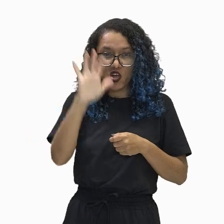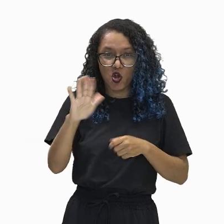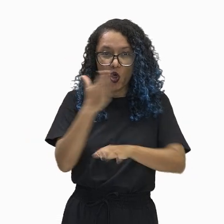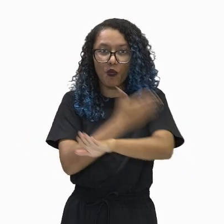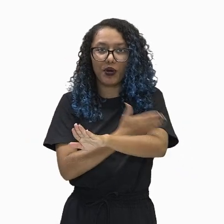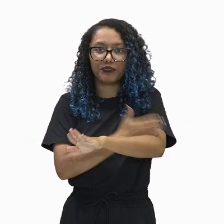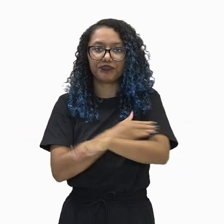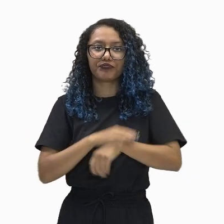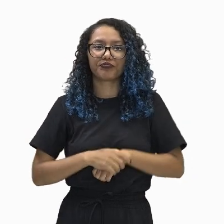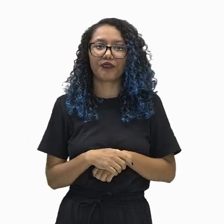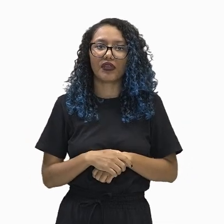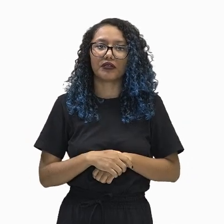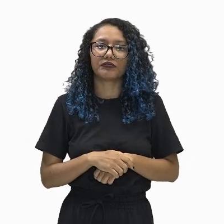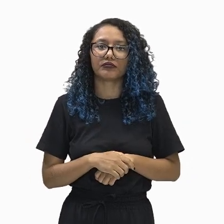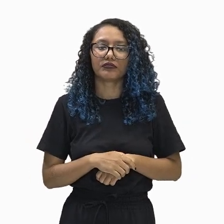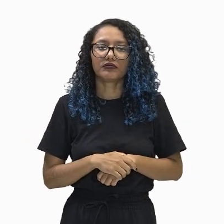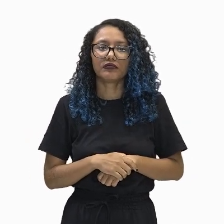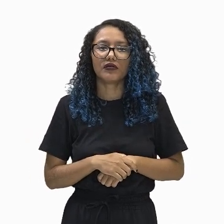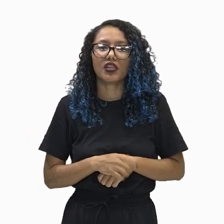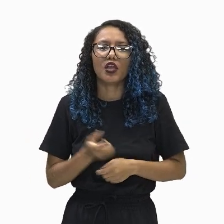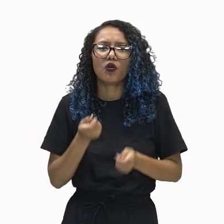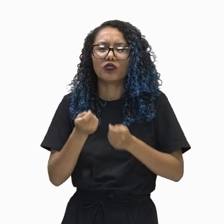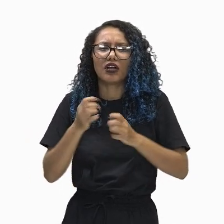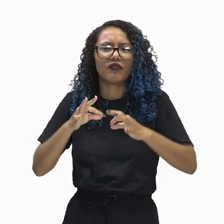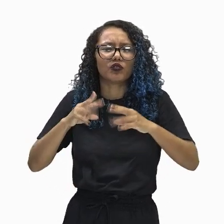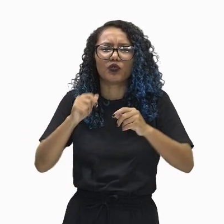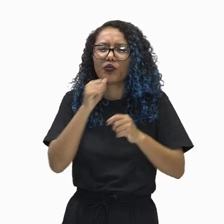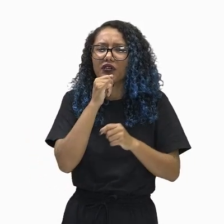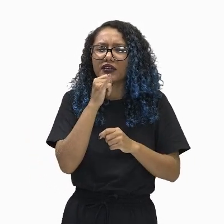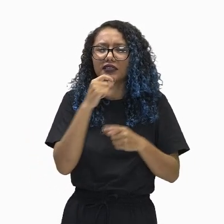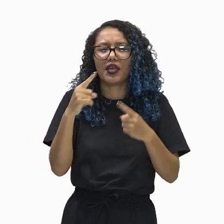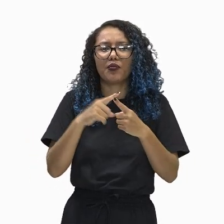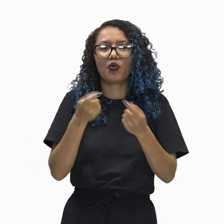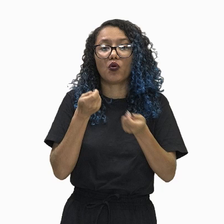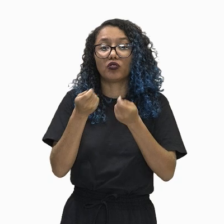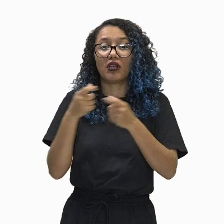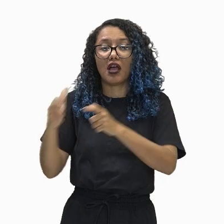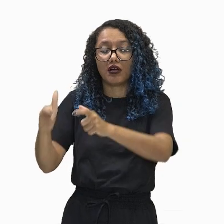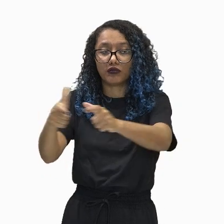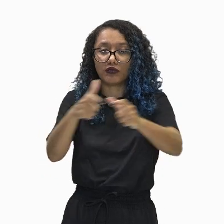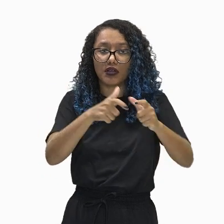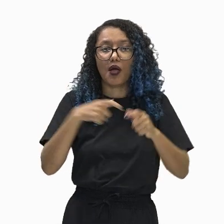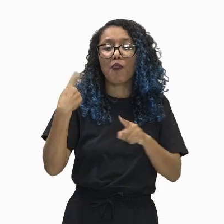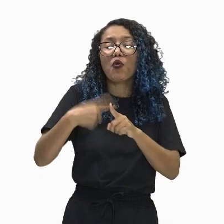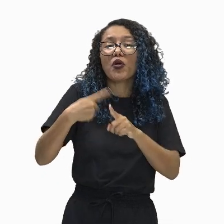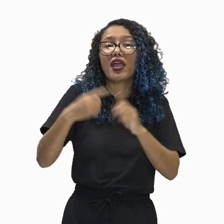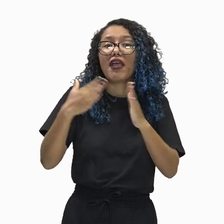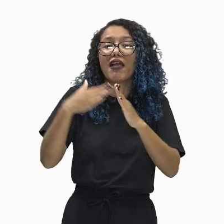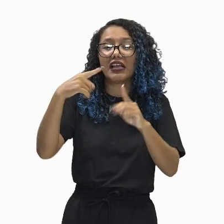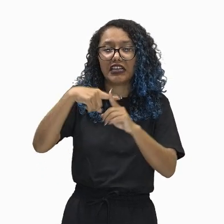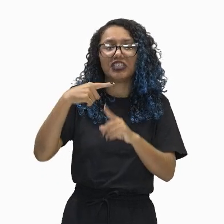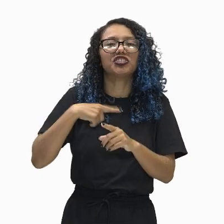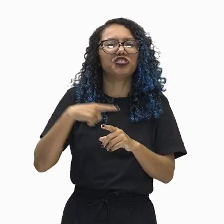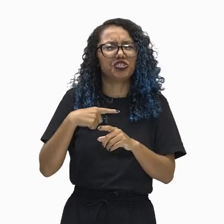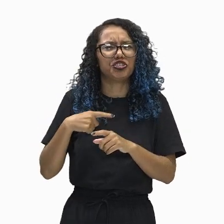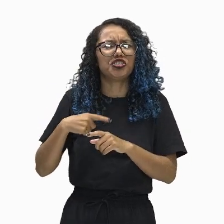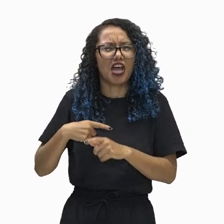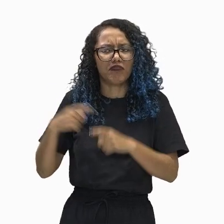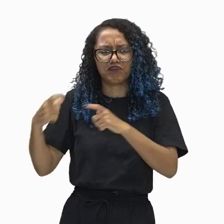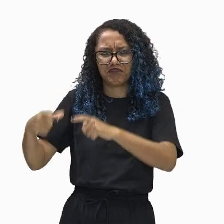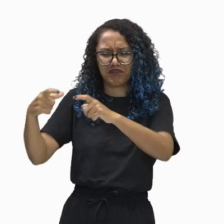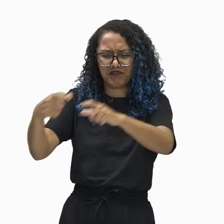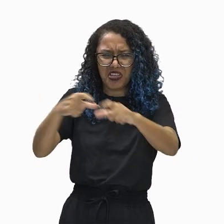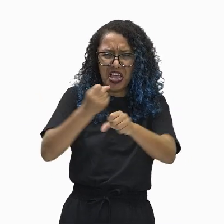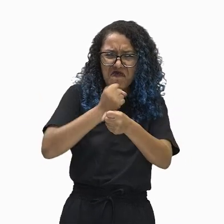presente, sobretudo, no controle de terras e bens, uma vez que a igreja também possuía grandes terras e grandes